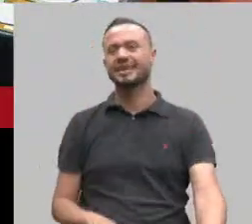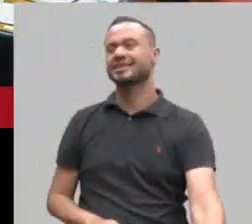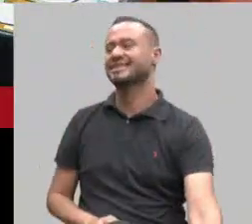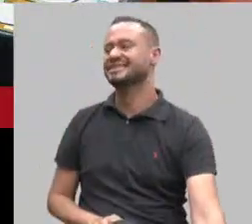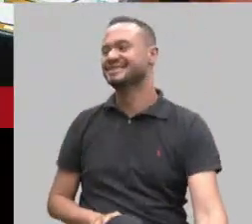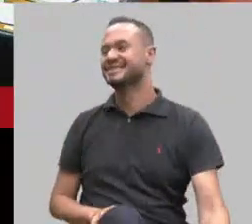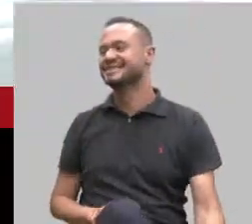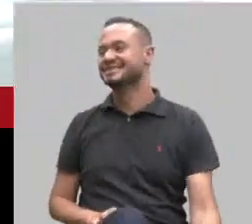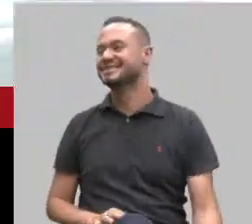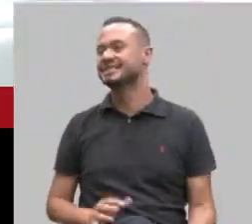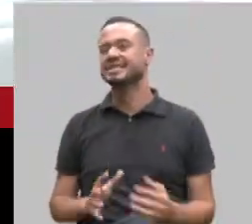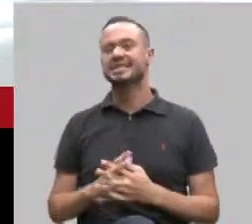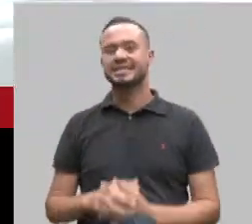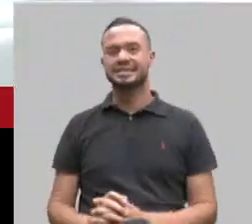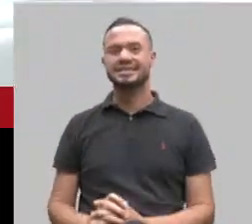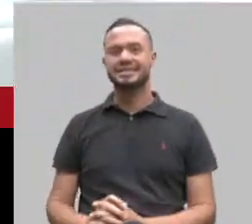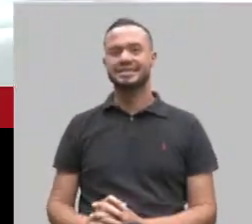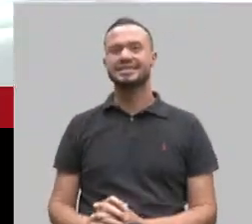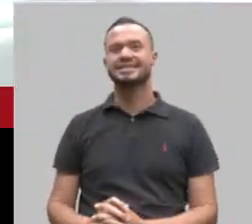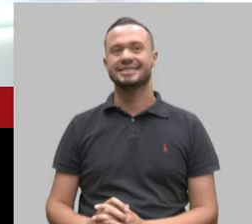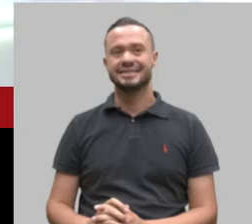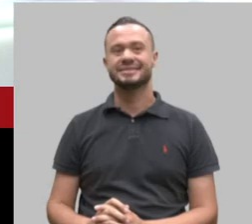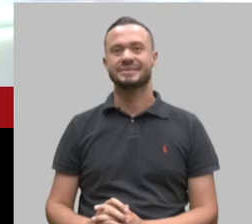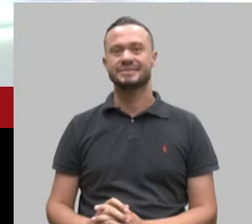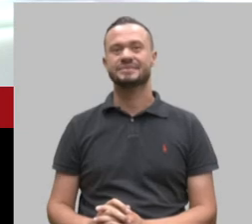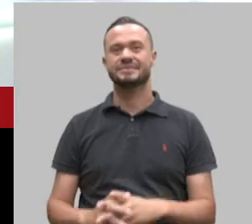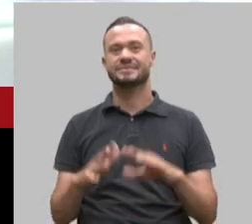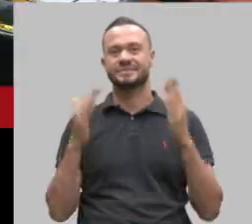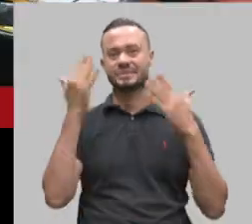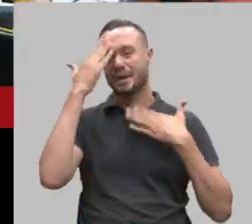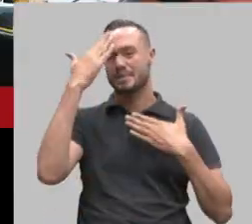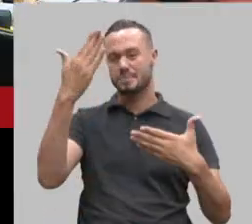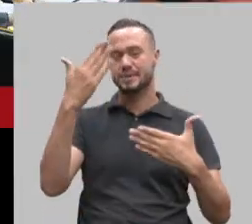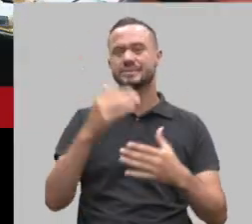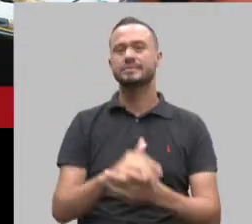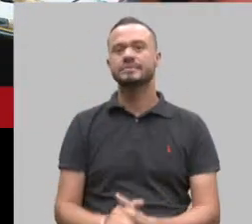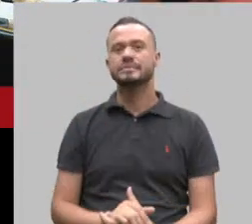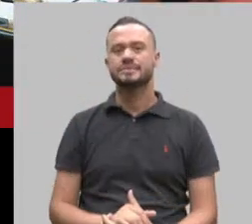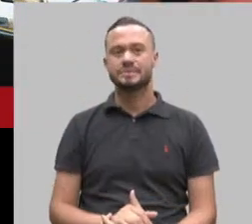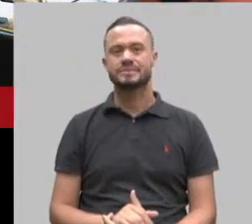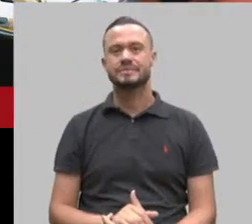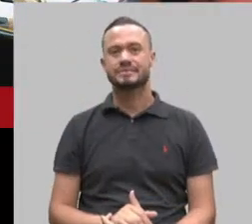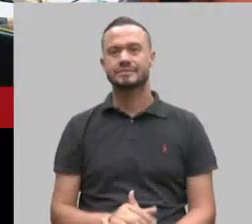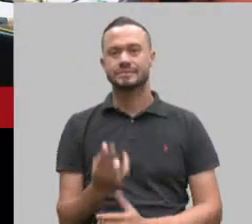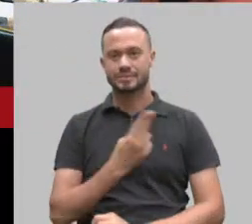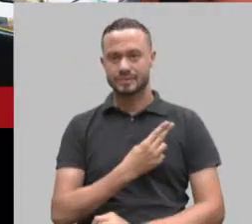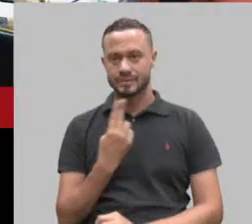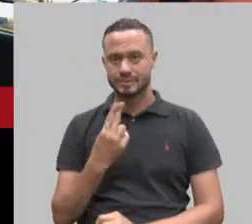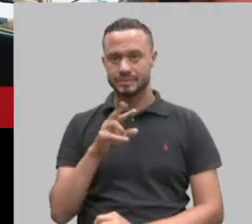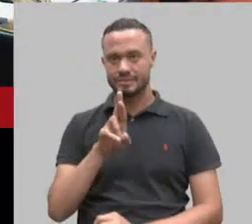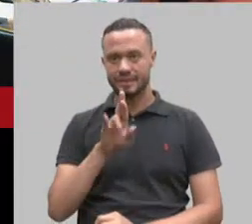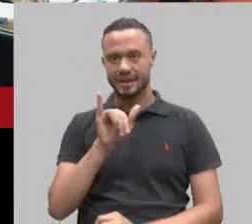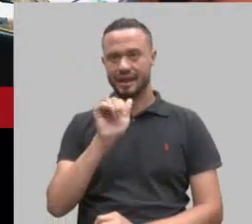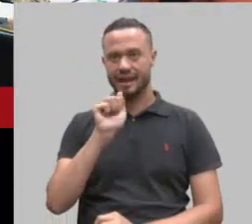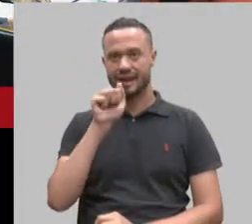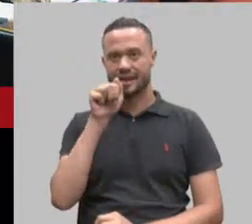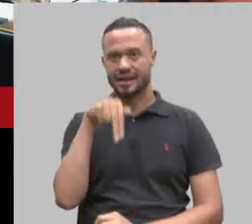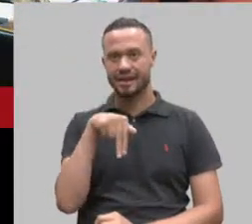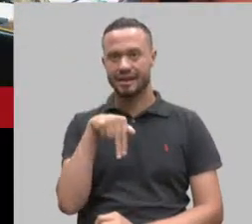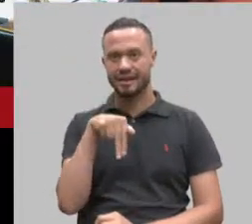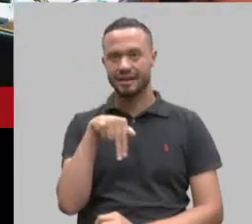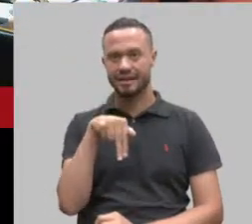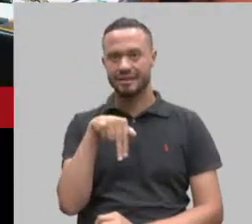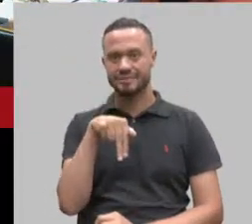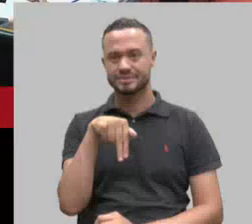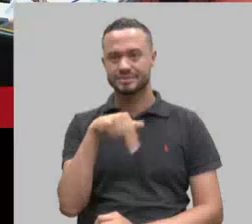qu ok R pode falar me chamo Rian con I Sou da zona da